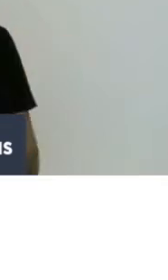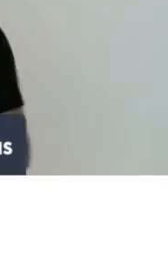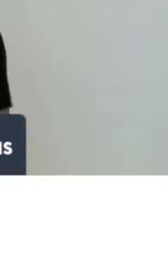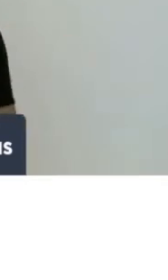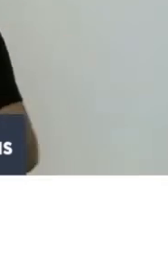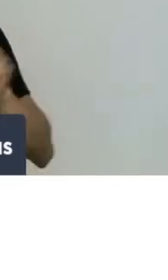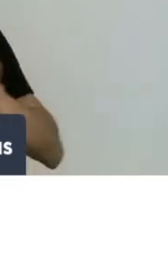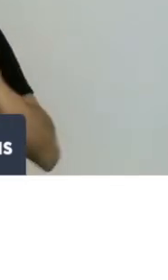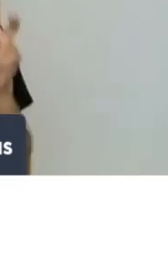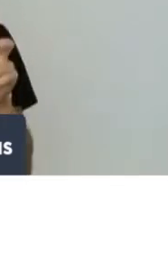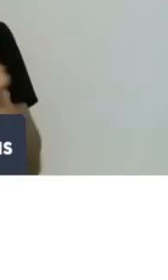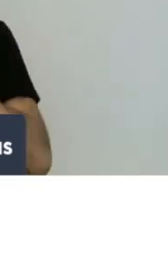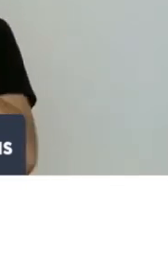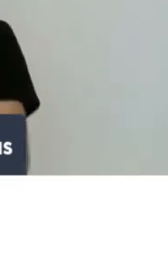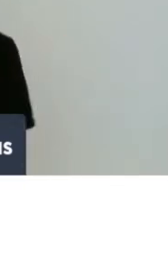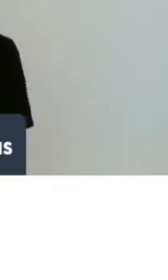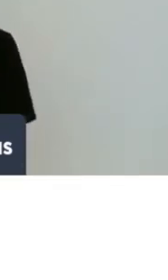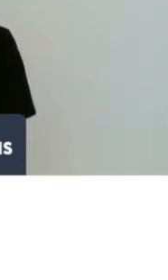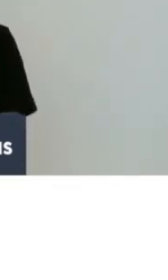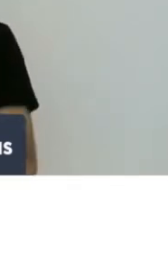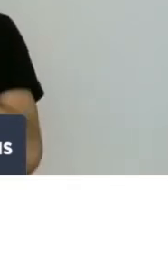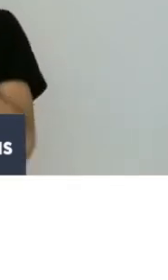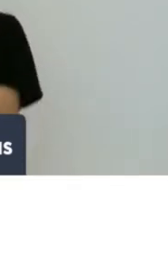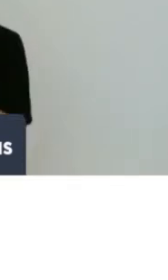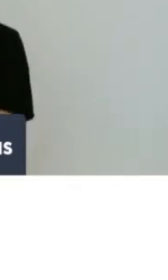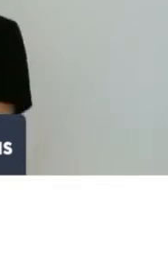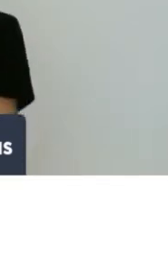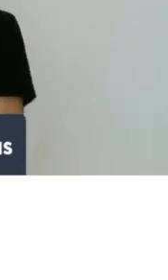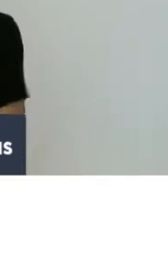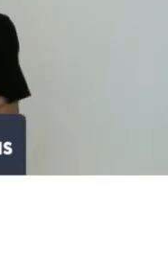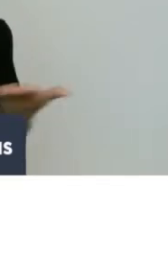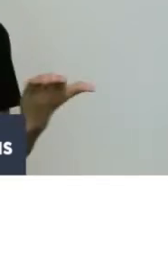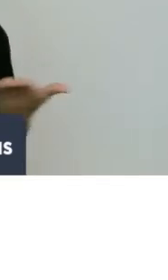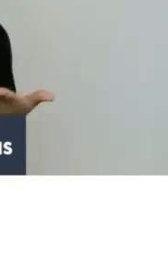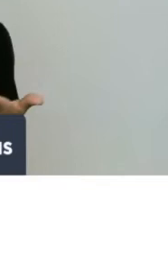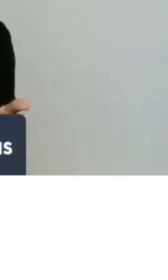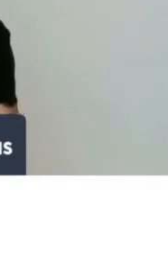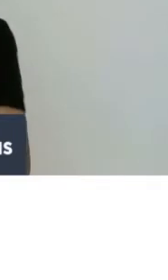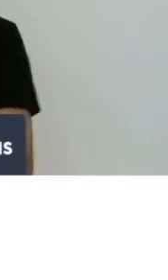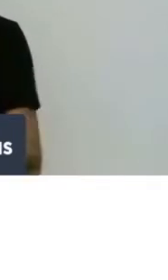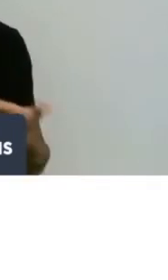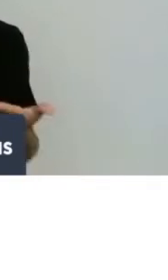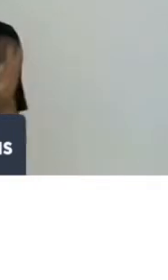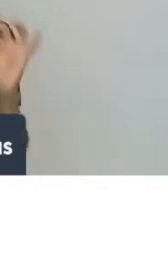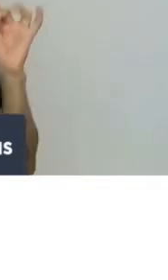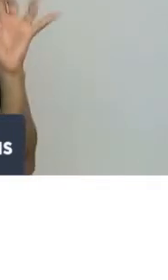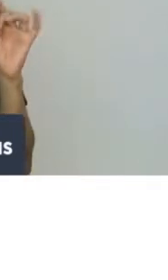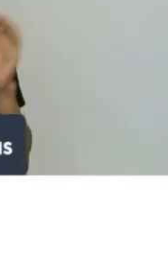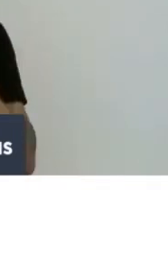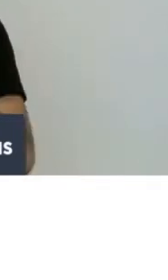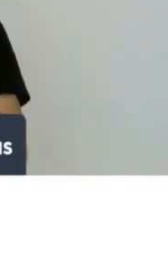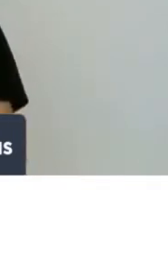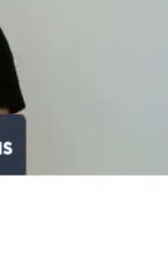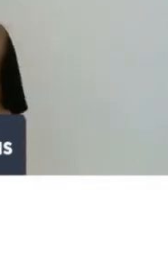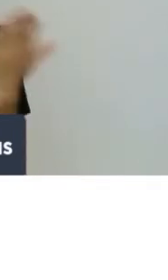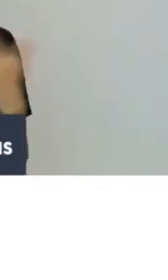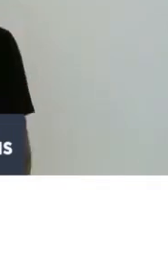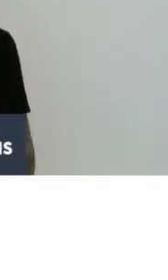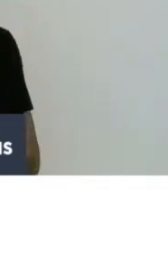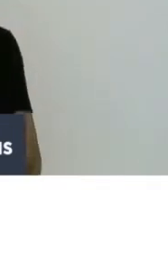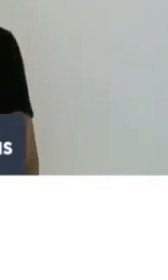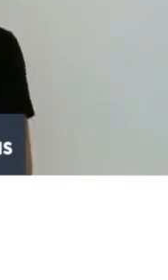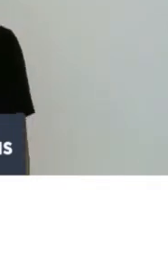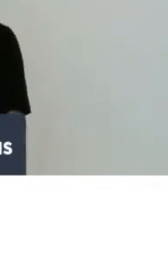moral ontem e hoje, com convidados muito especiais que vão estar aqui hoje nesse bate-papo. Eu sou Renan